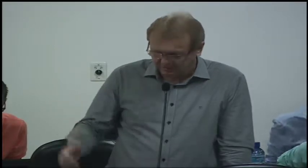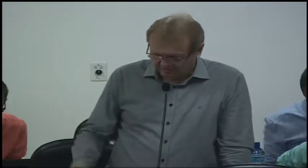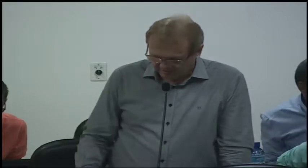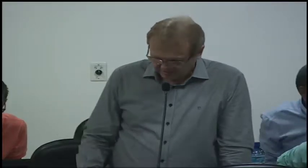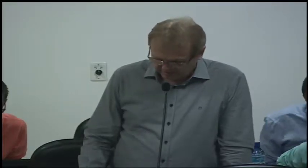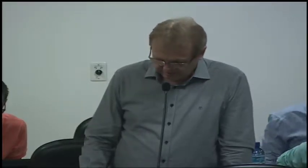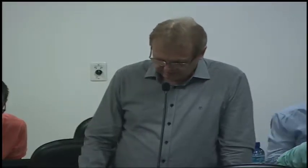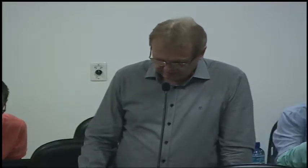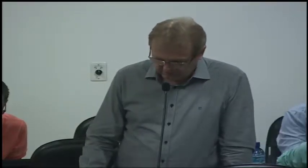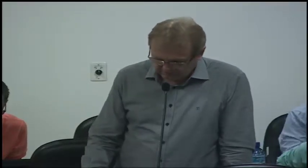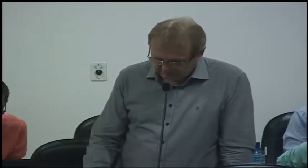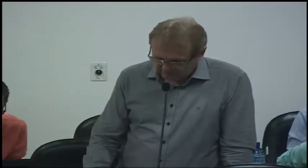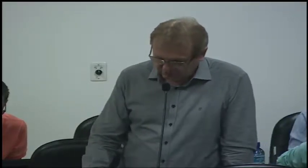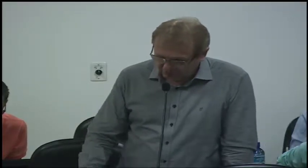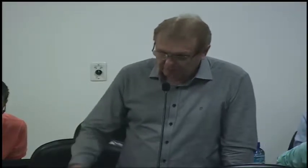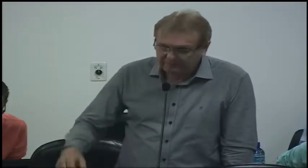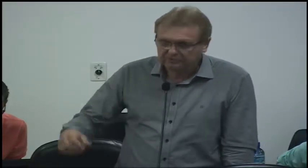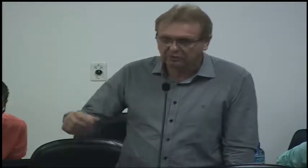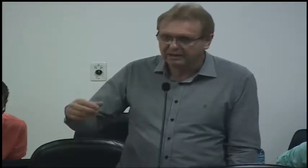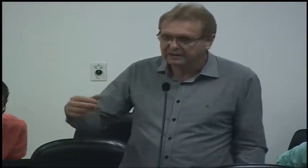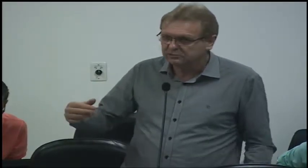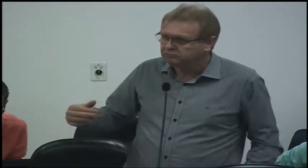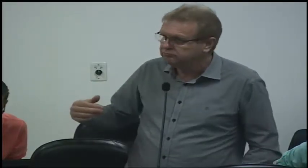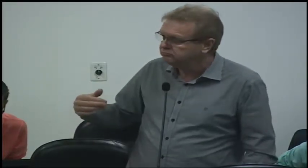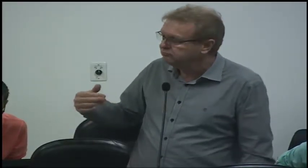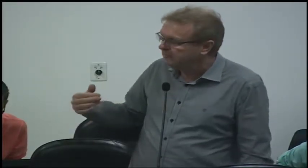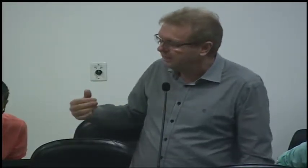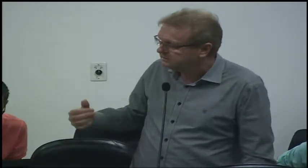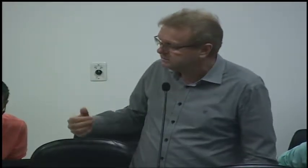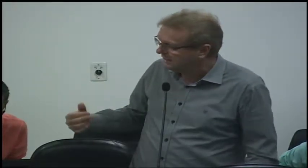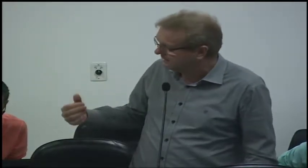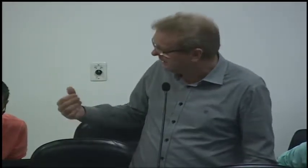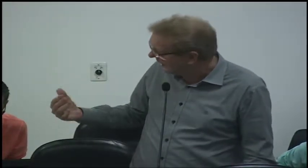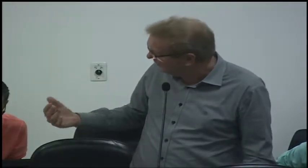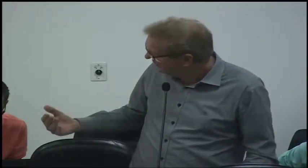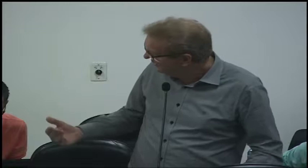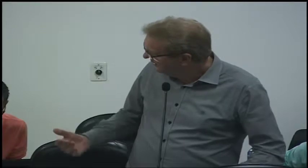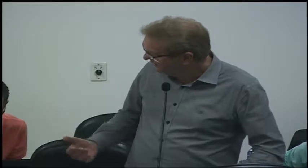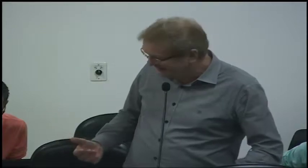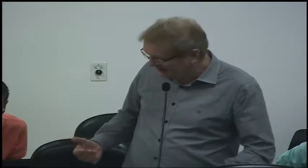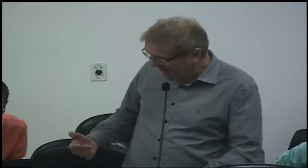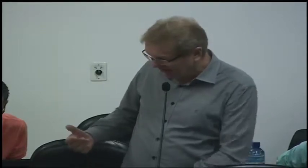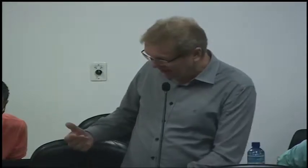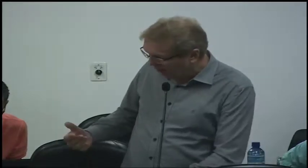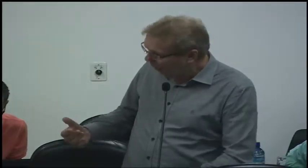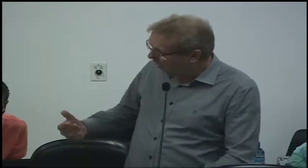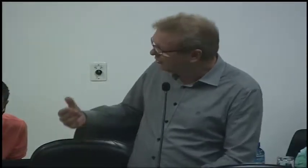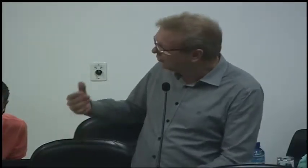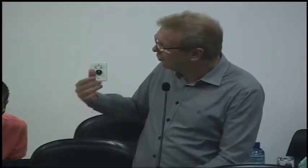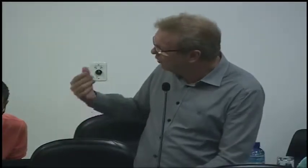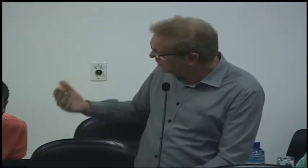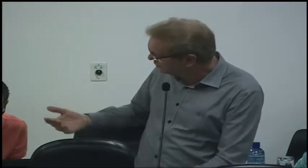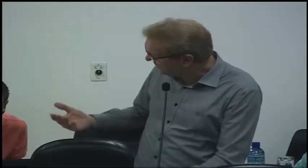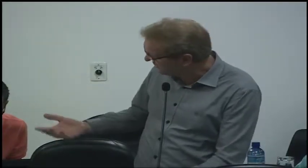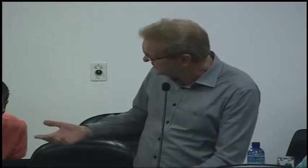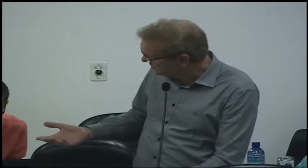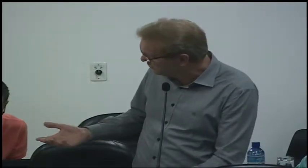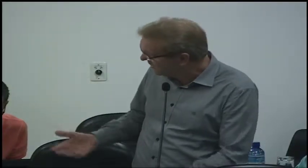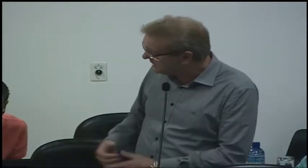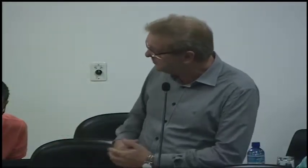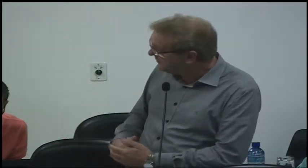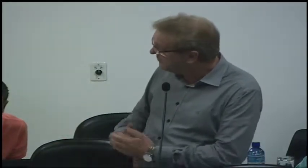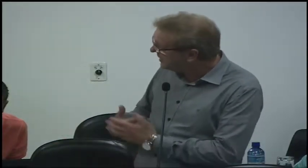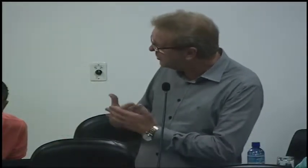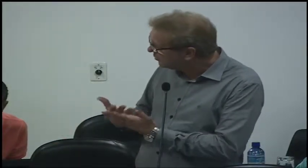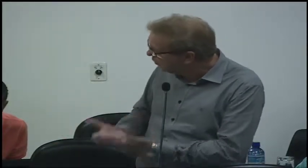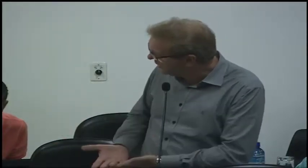comprovado, tornou a Petrobras uma estatal de orgulho do Brasil, quase